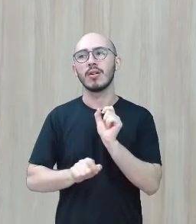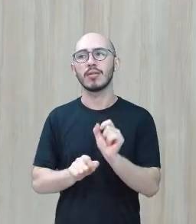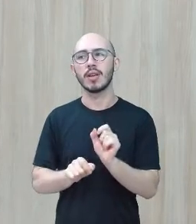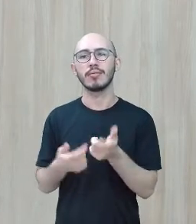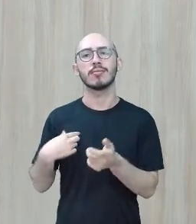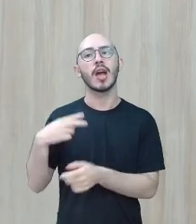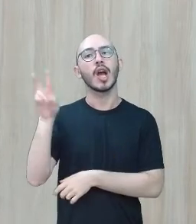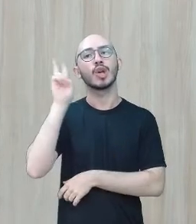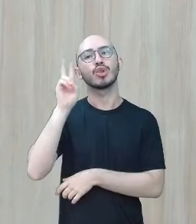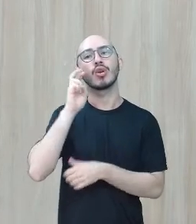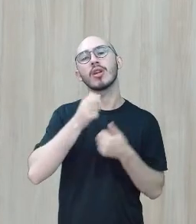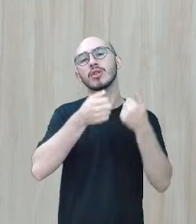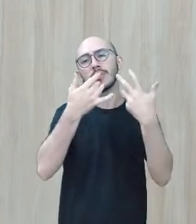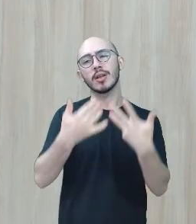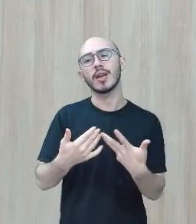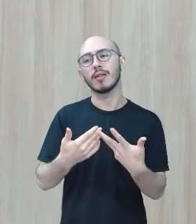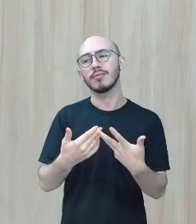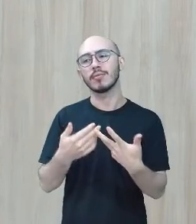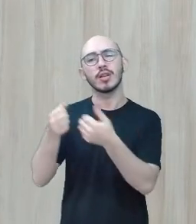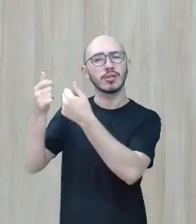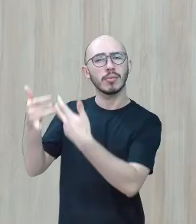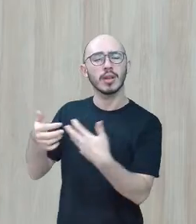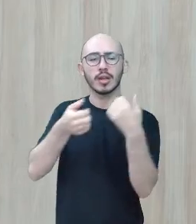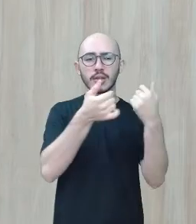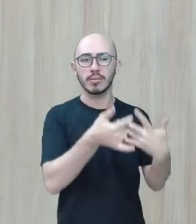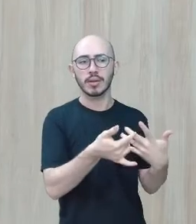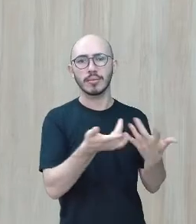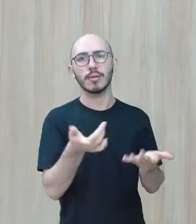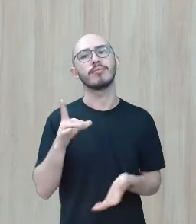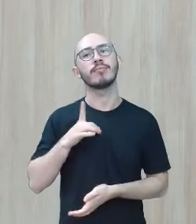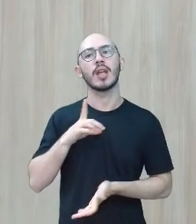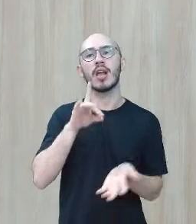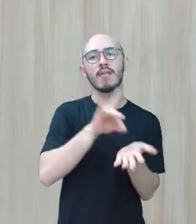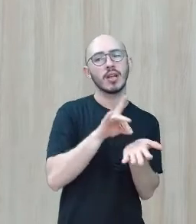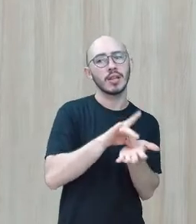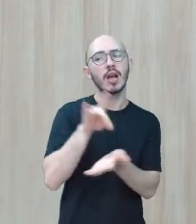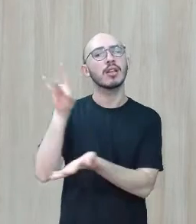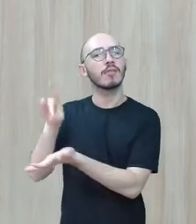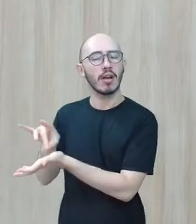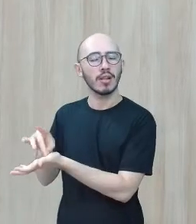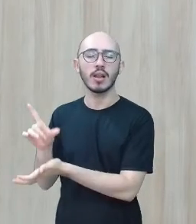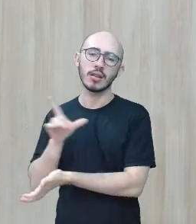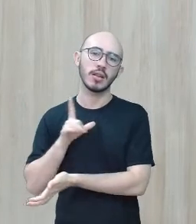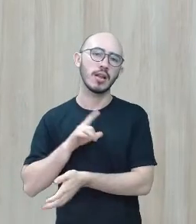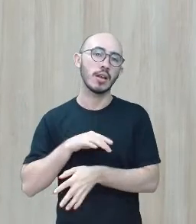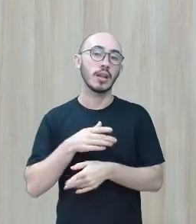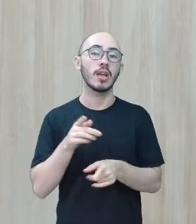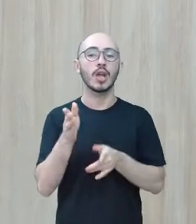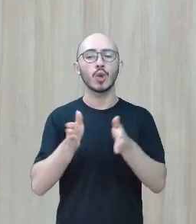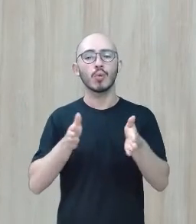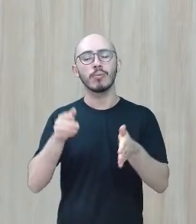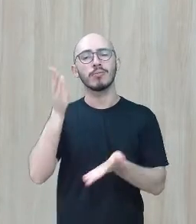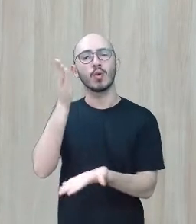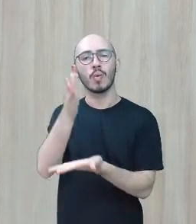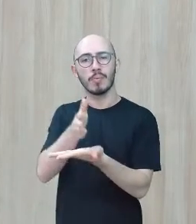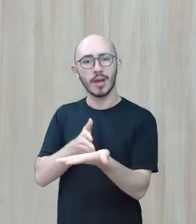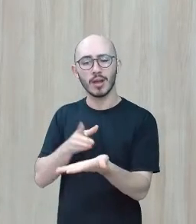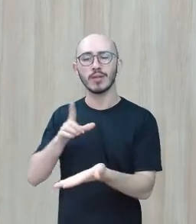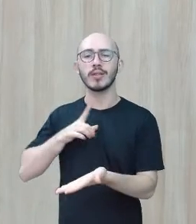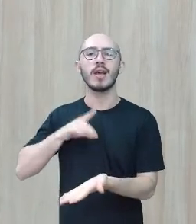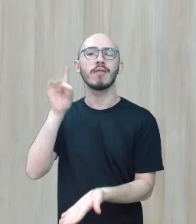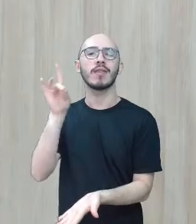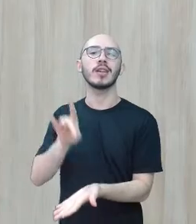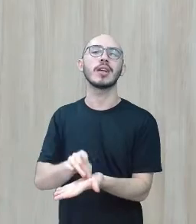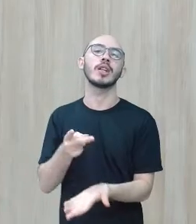mesma história, é importante lembrar que a gente tem a verdade de um, a verdade do outro e o que realmente aconteceu, né? Porque é como a gente